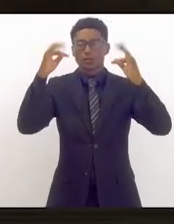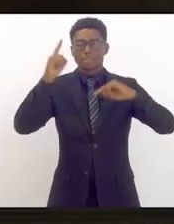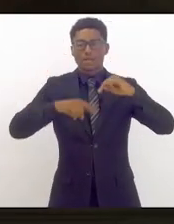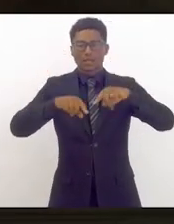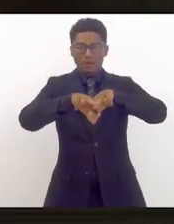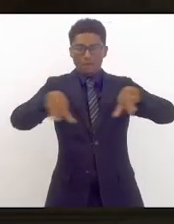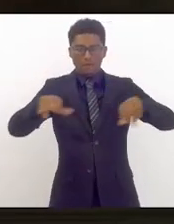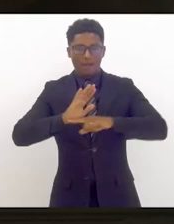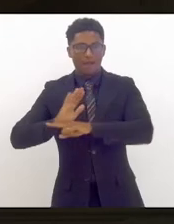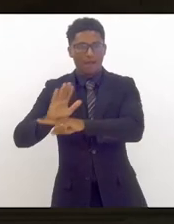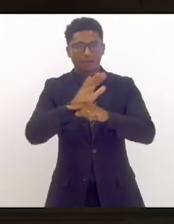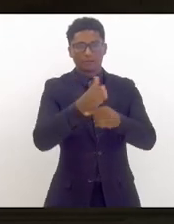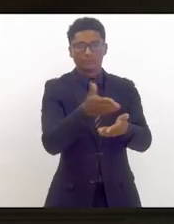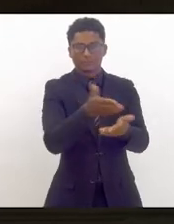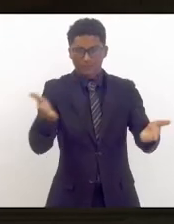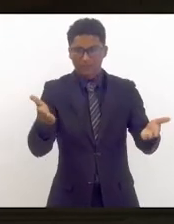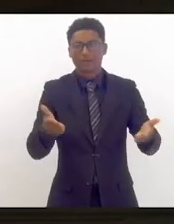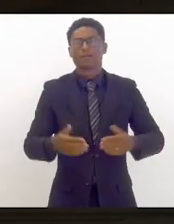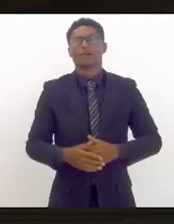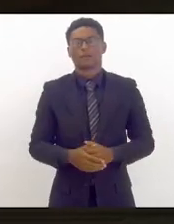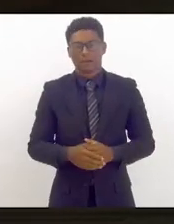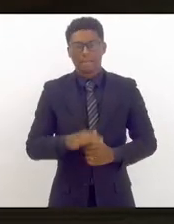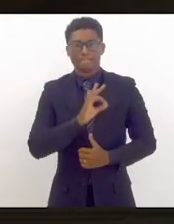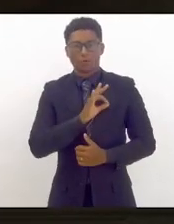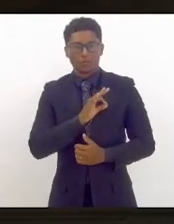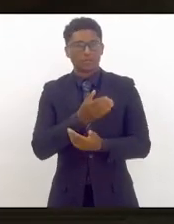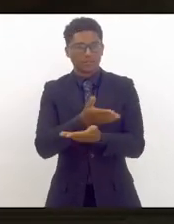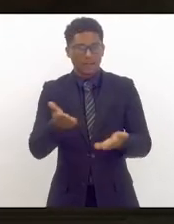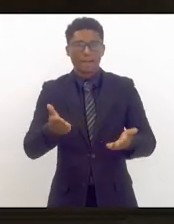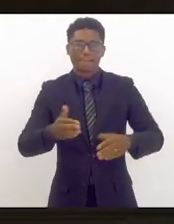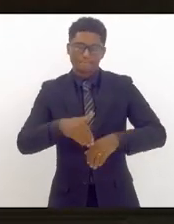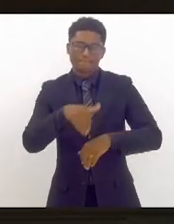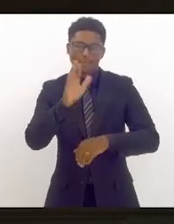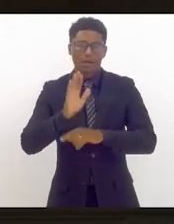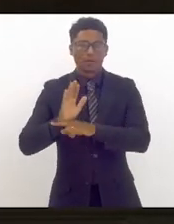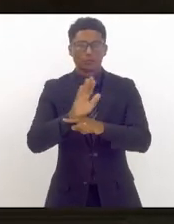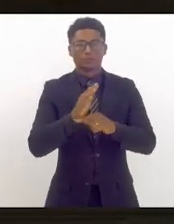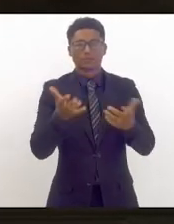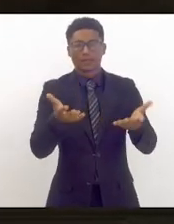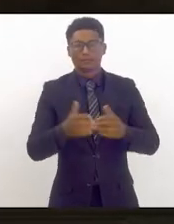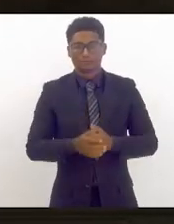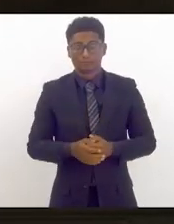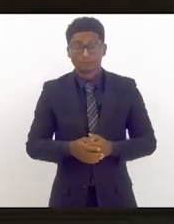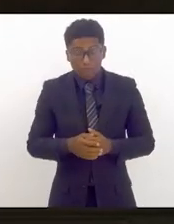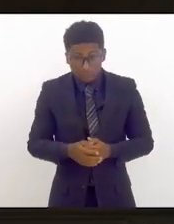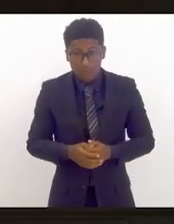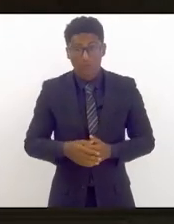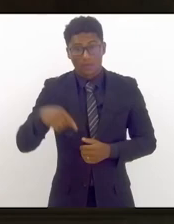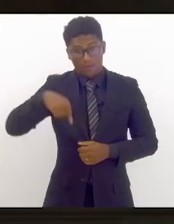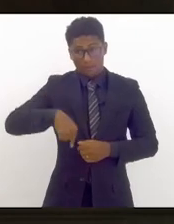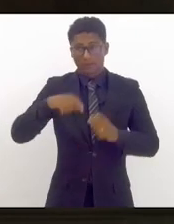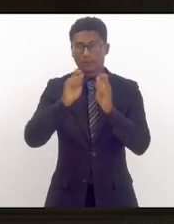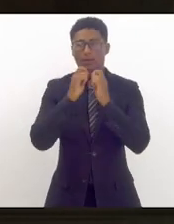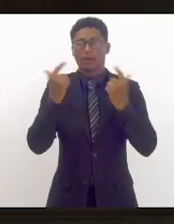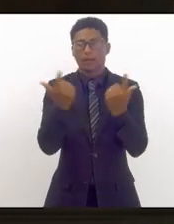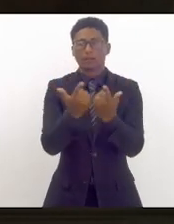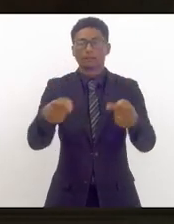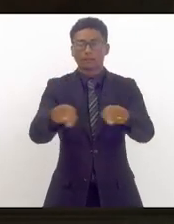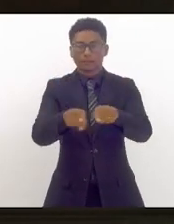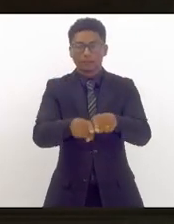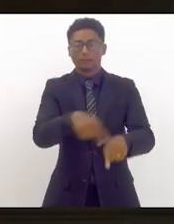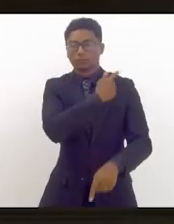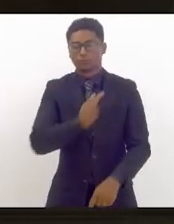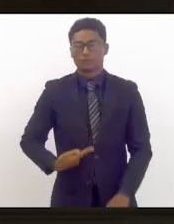e modernizar ainda mais as polícias. Com o apoio dessa Casa e também do Governo Federal,